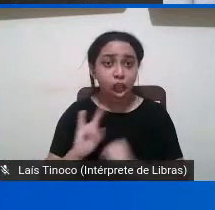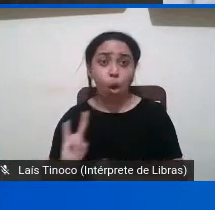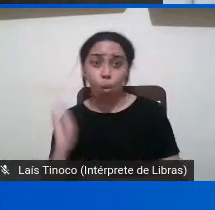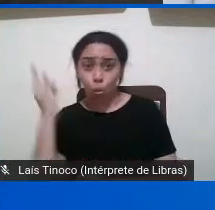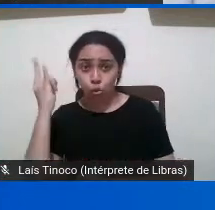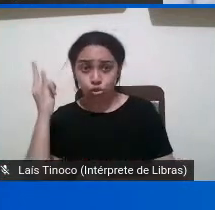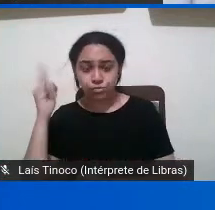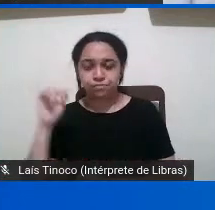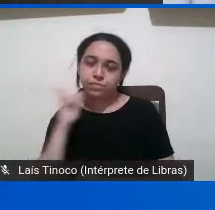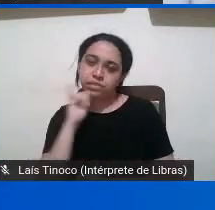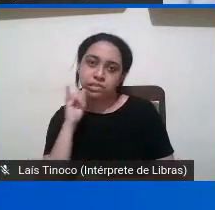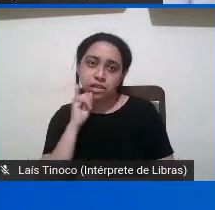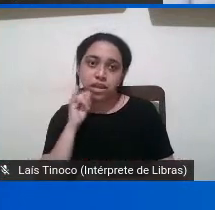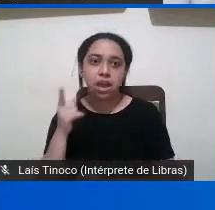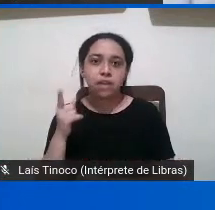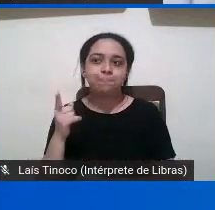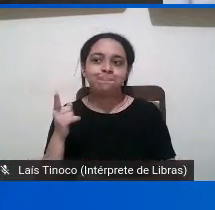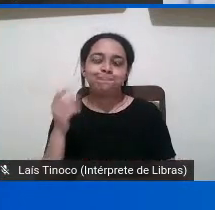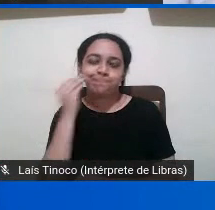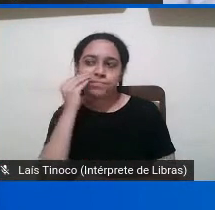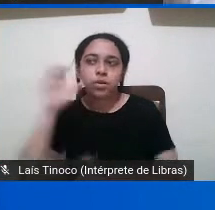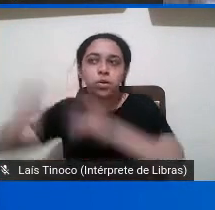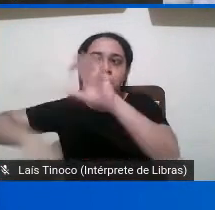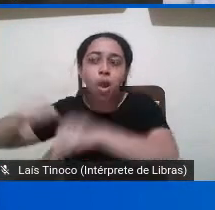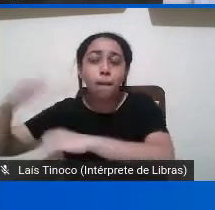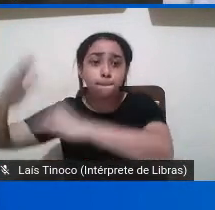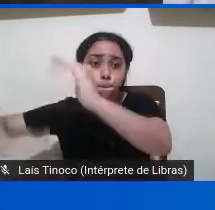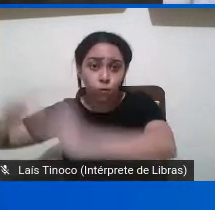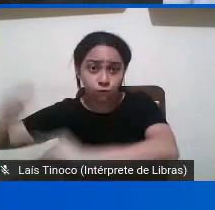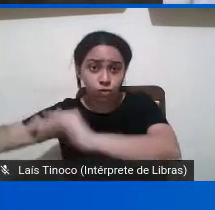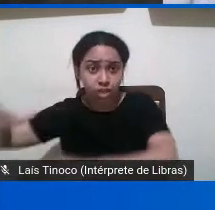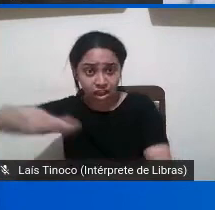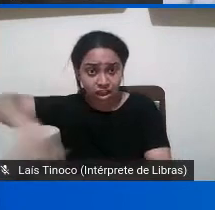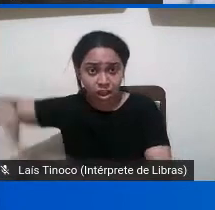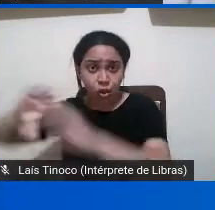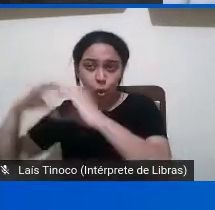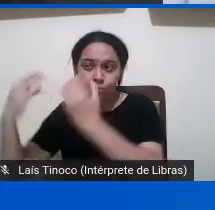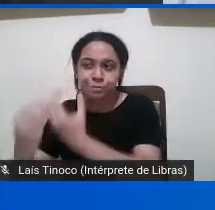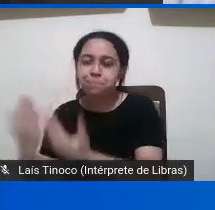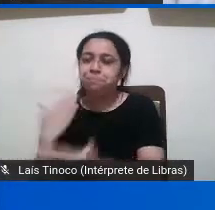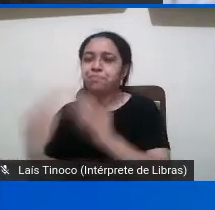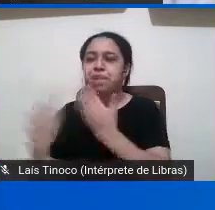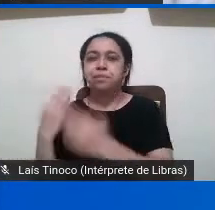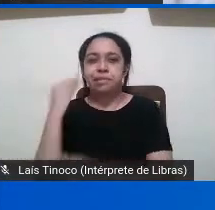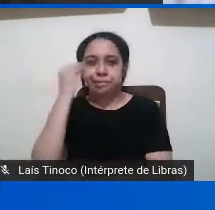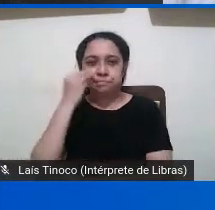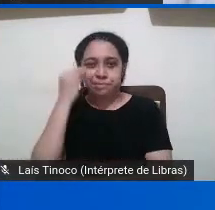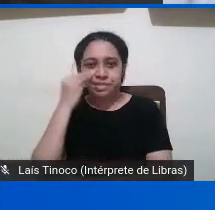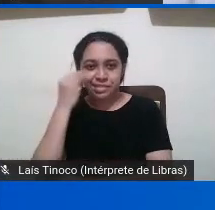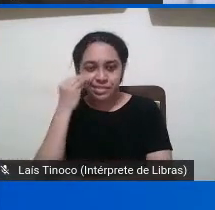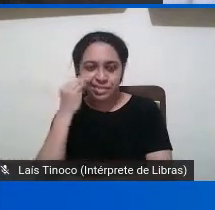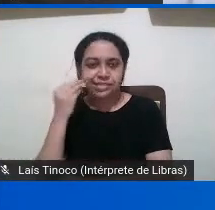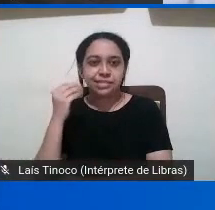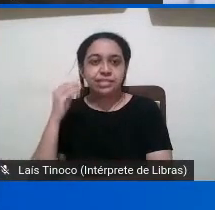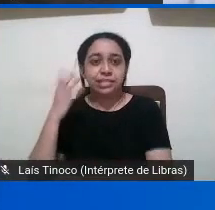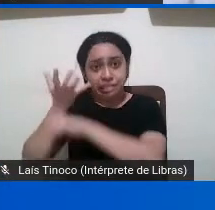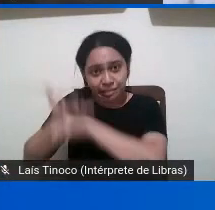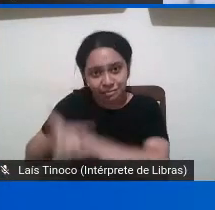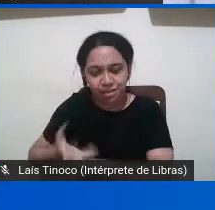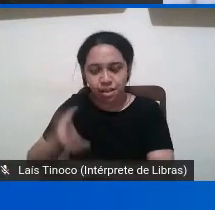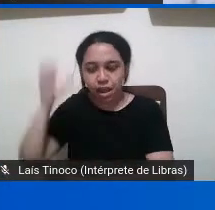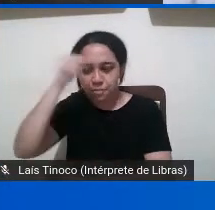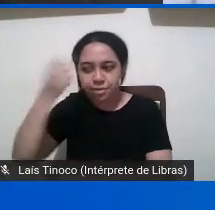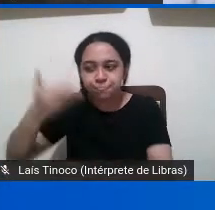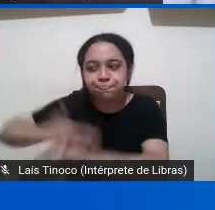por exemplo ele vai buscar profissionais na comunidade para discutir as experiências e aprendizagem que ele fez na Instituição na disciplina melhor dizendo